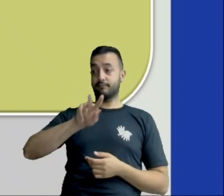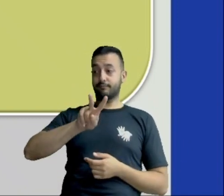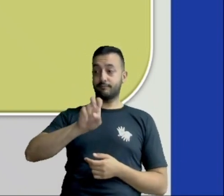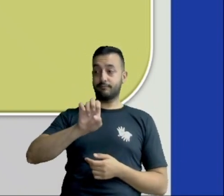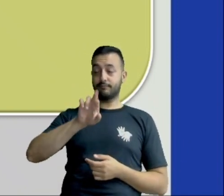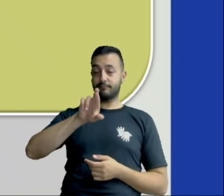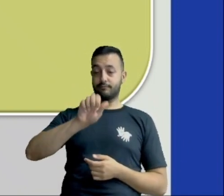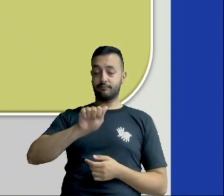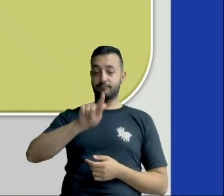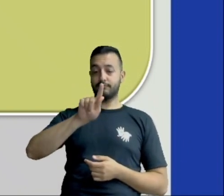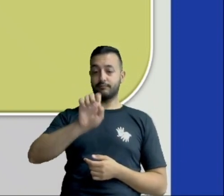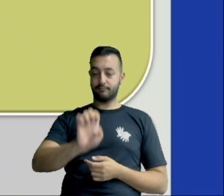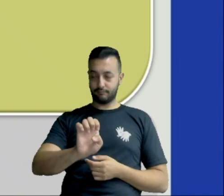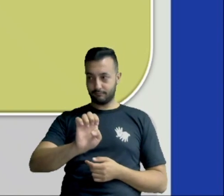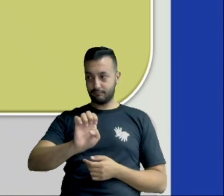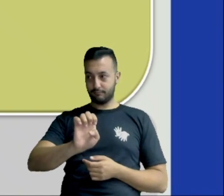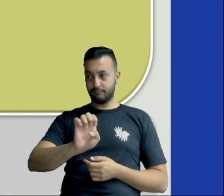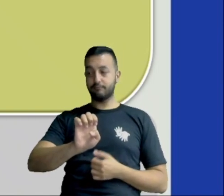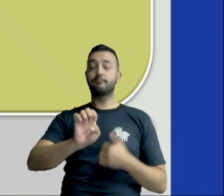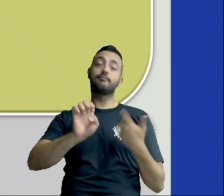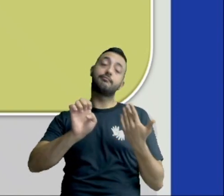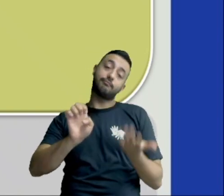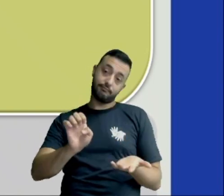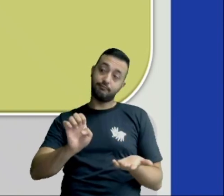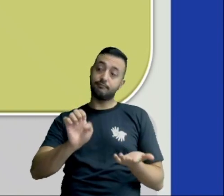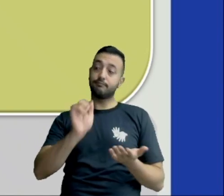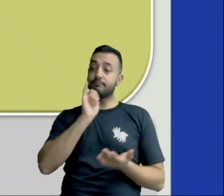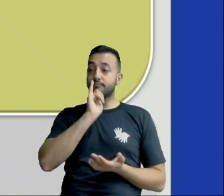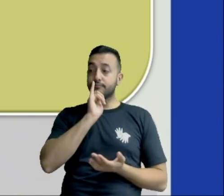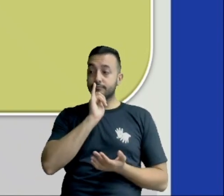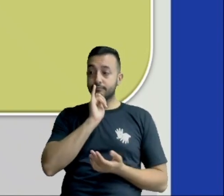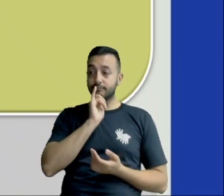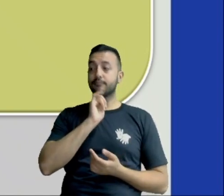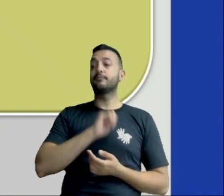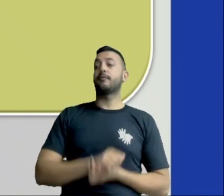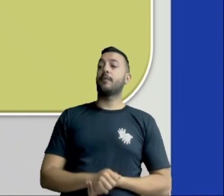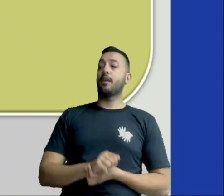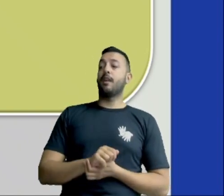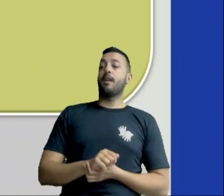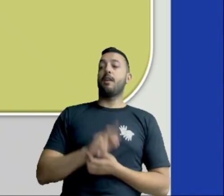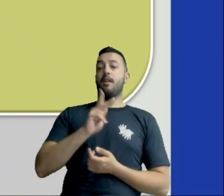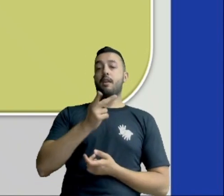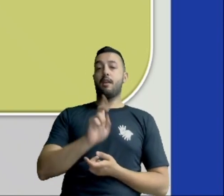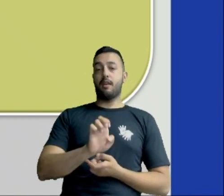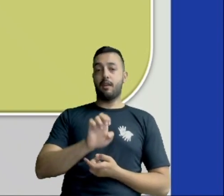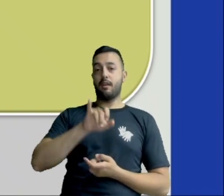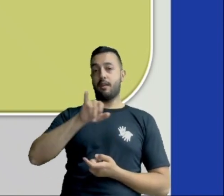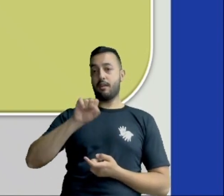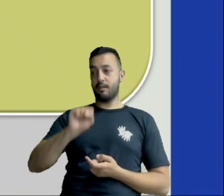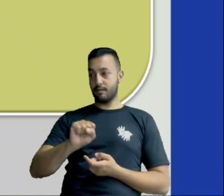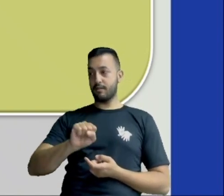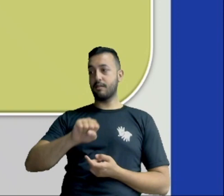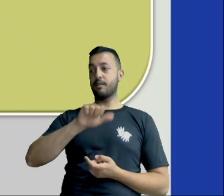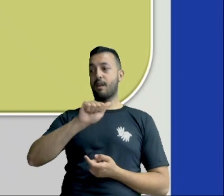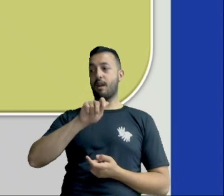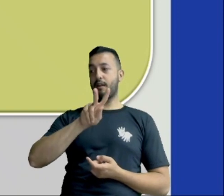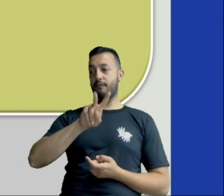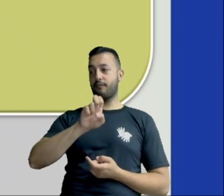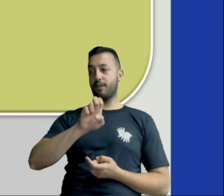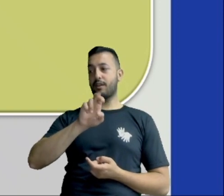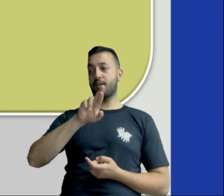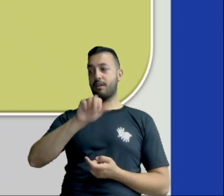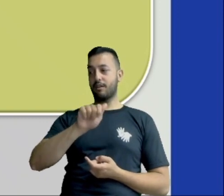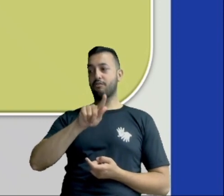average. Average. Então, nós temos como exemplo, he is average. Ele é